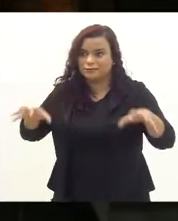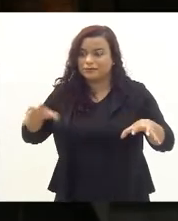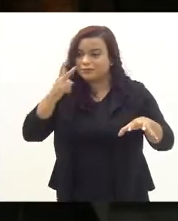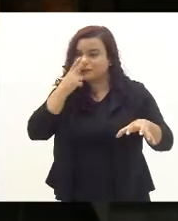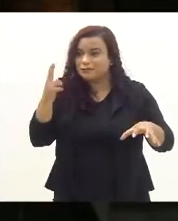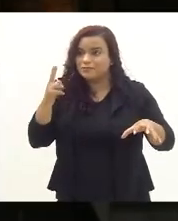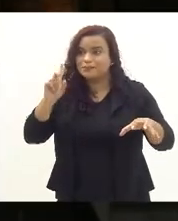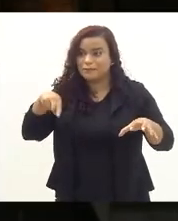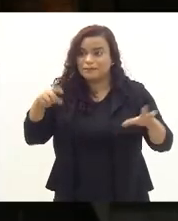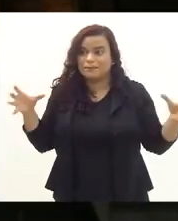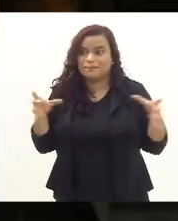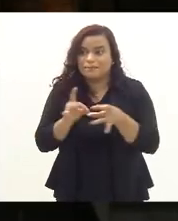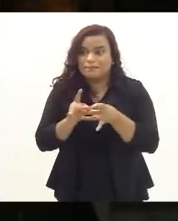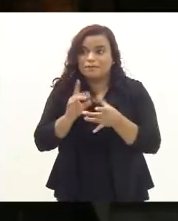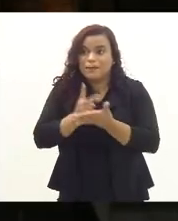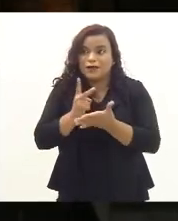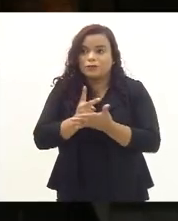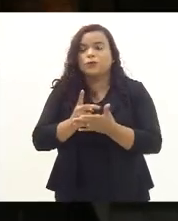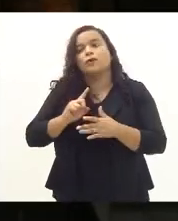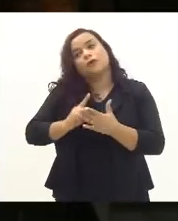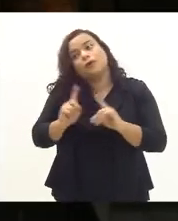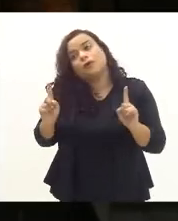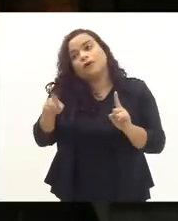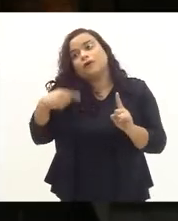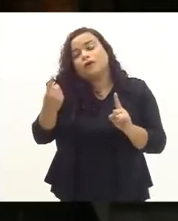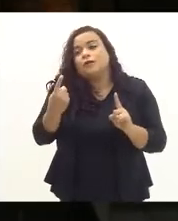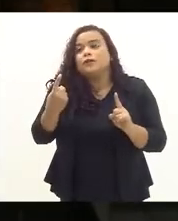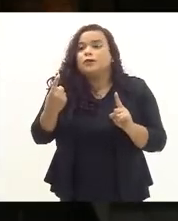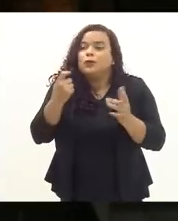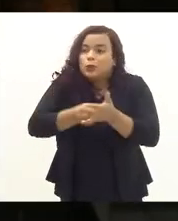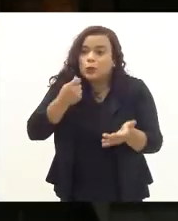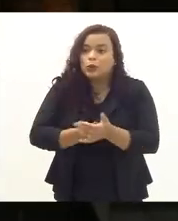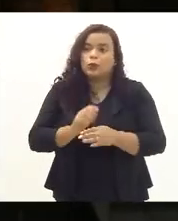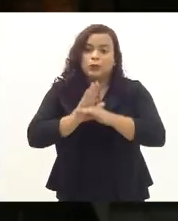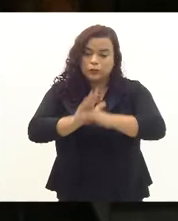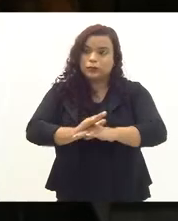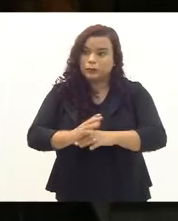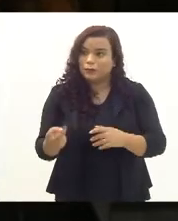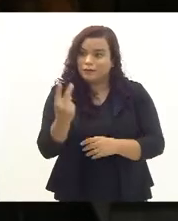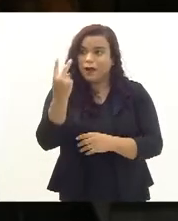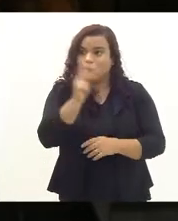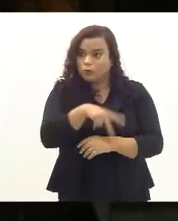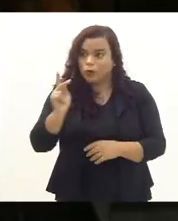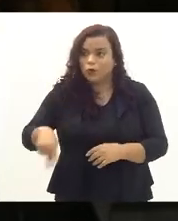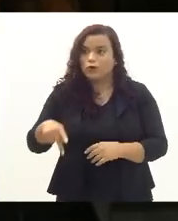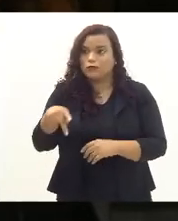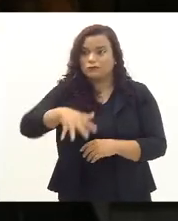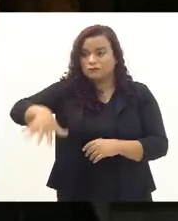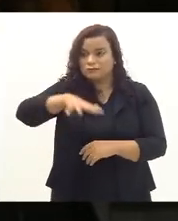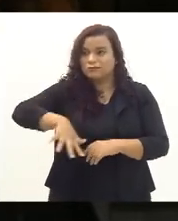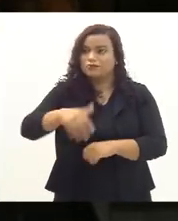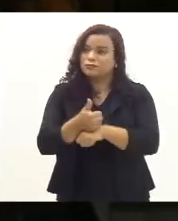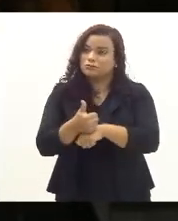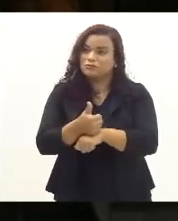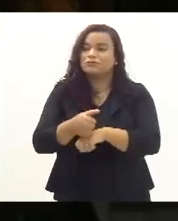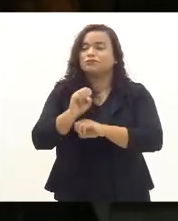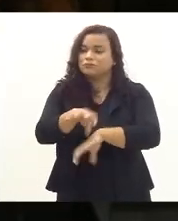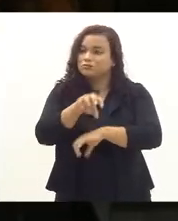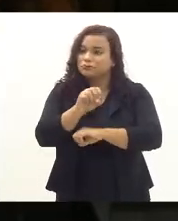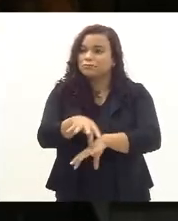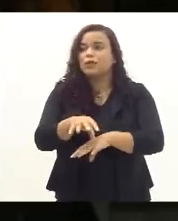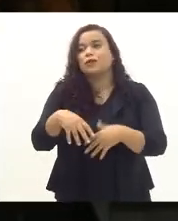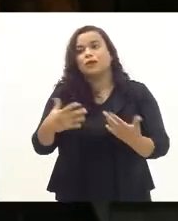contrária a gente tem lutado muito pela valorização dos profissionais da educação a gente tem lutado muito os recursos do fundeb sejam bem aplicados